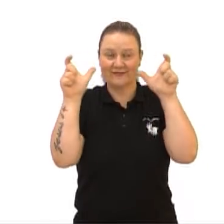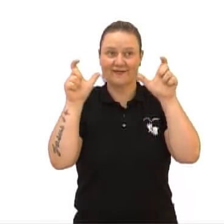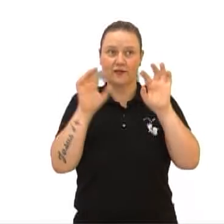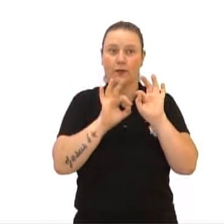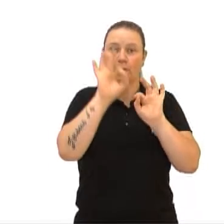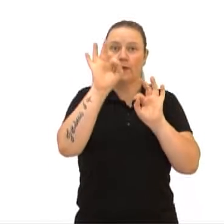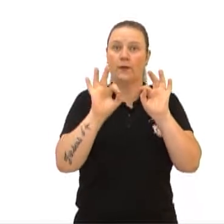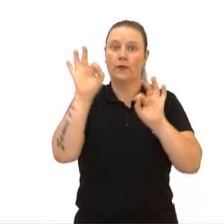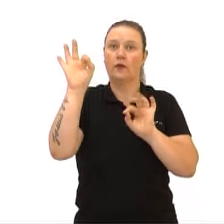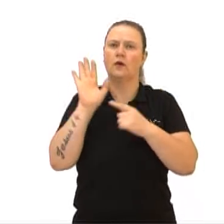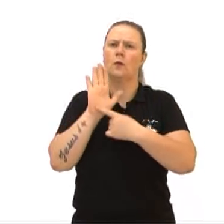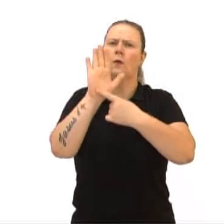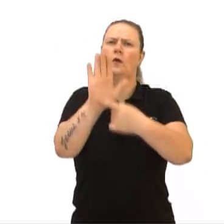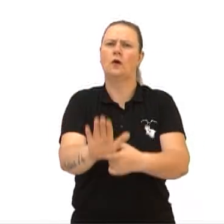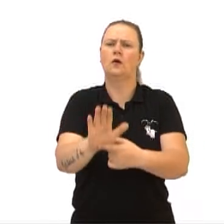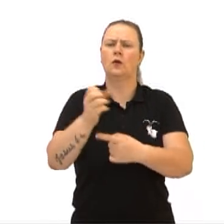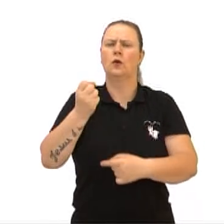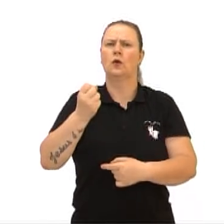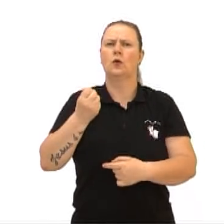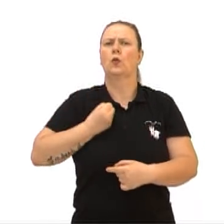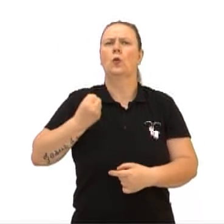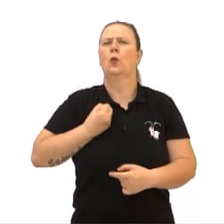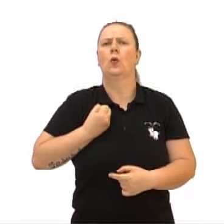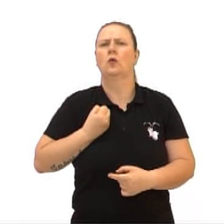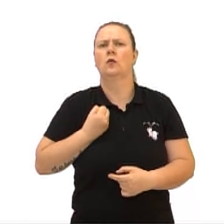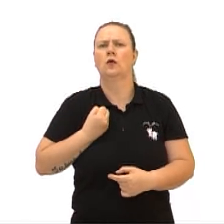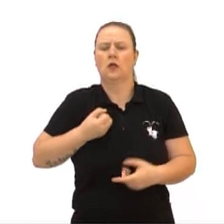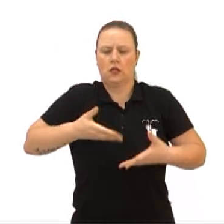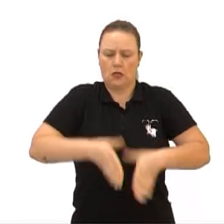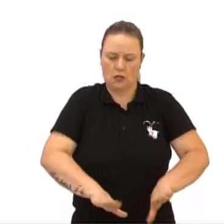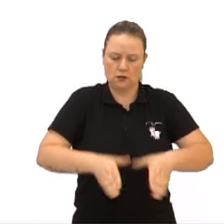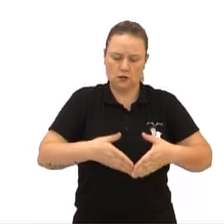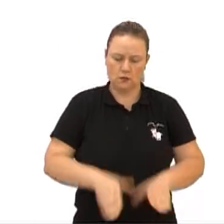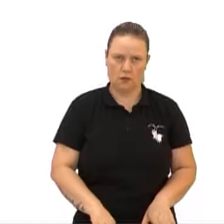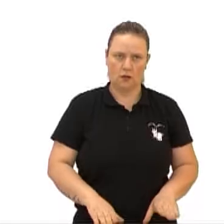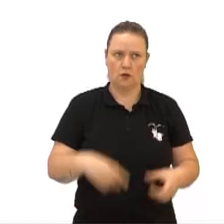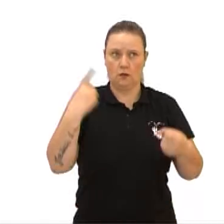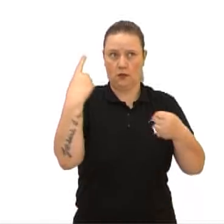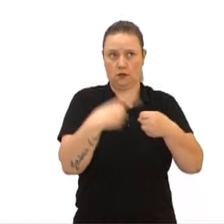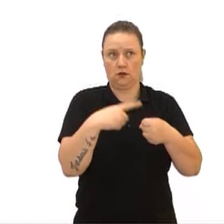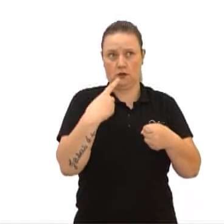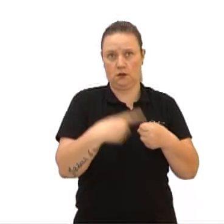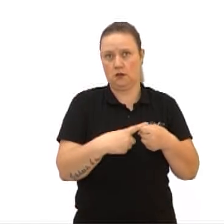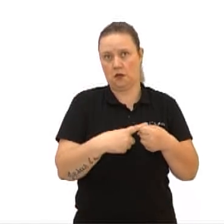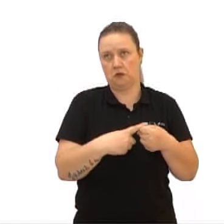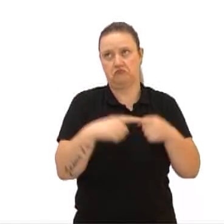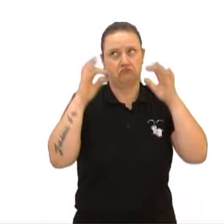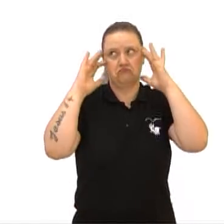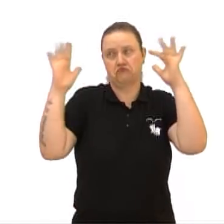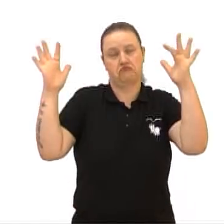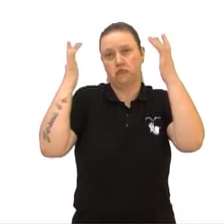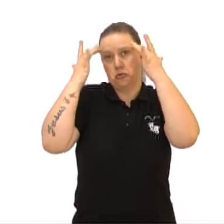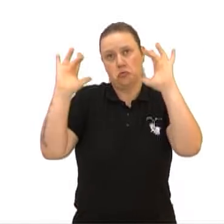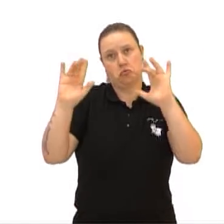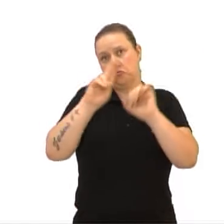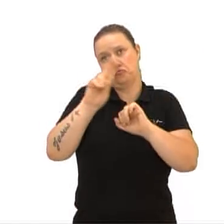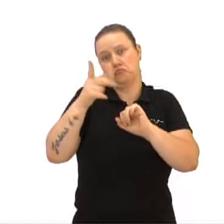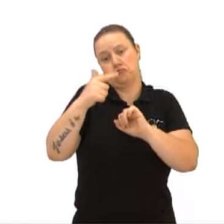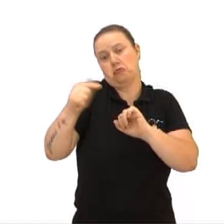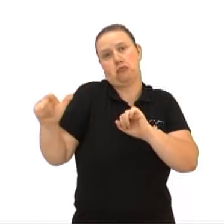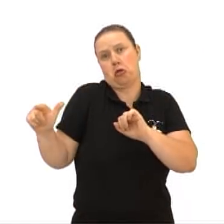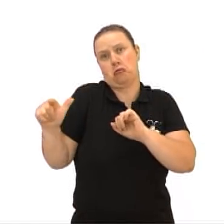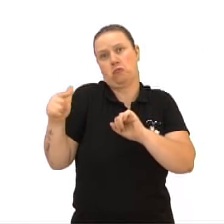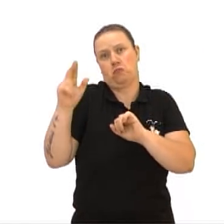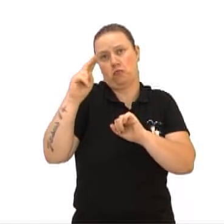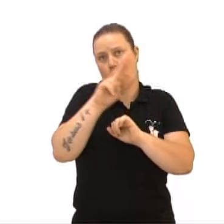de barras indica o número de nascimento, né, em certa cidade, tá bom? É uma cidade fictícia. No primeiro semestre